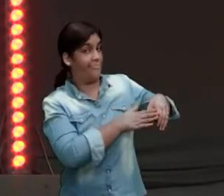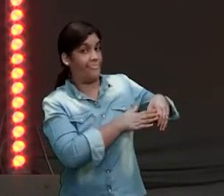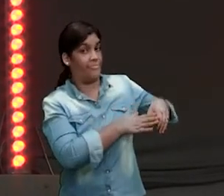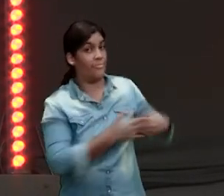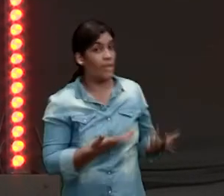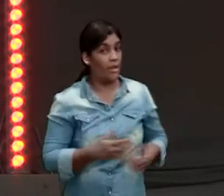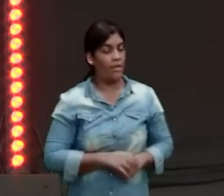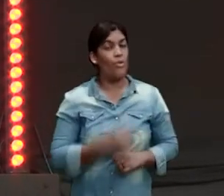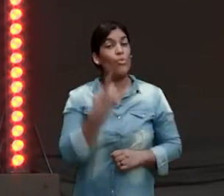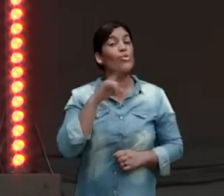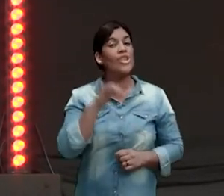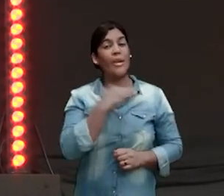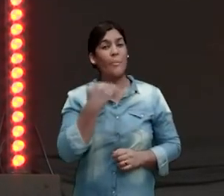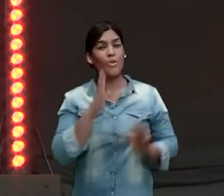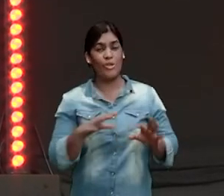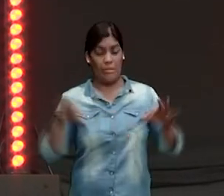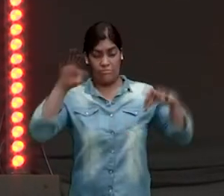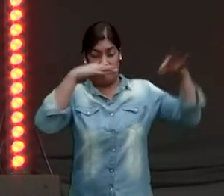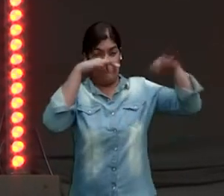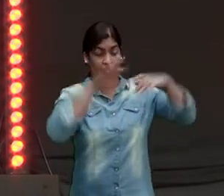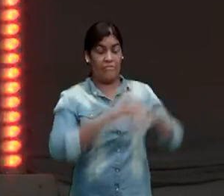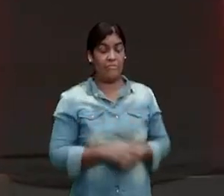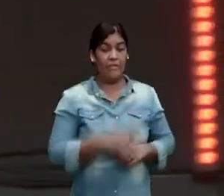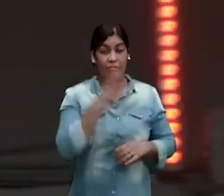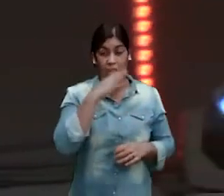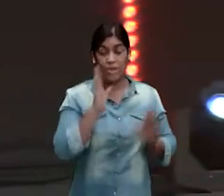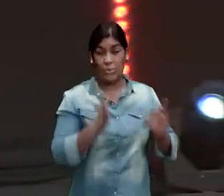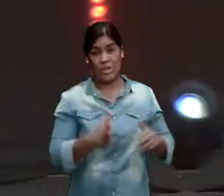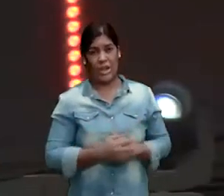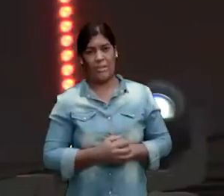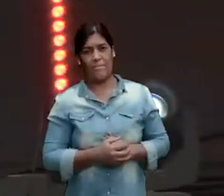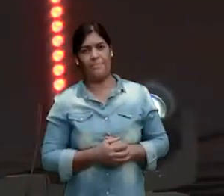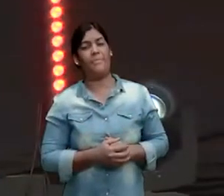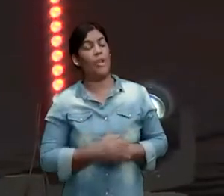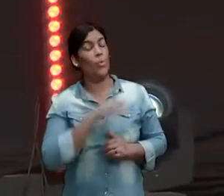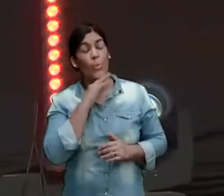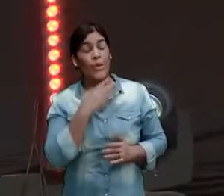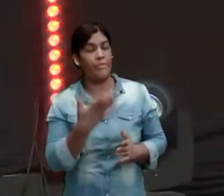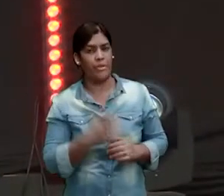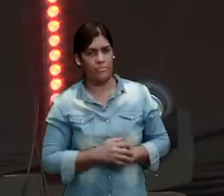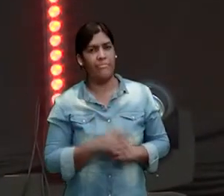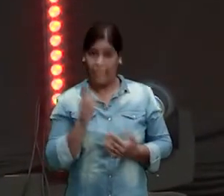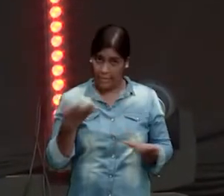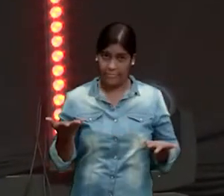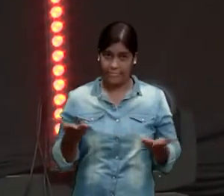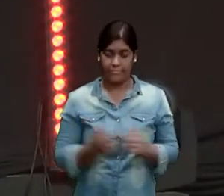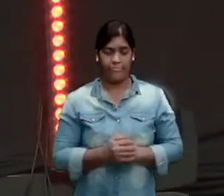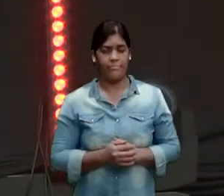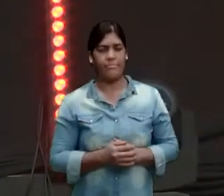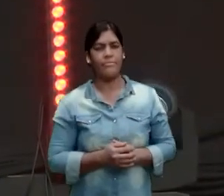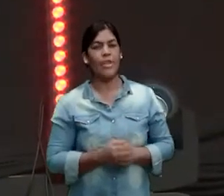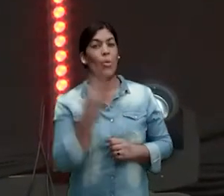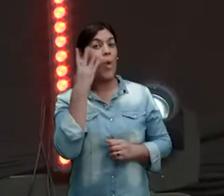chega lá já as moscas estão ali já tem moça já querendo querendo se envenenada que as músicas fica tudo depois passando mal é um né